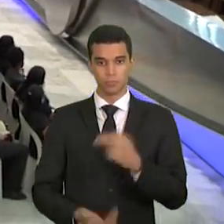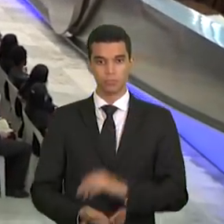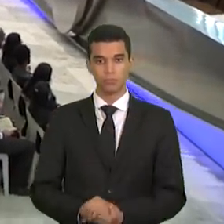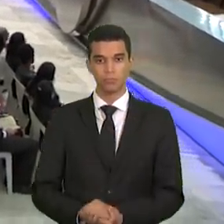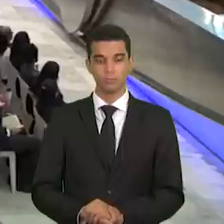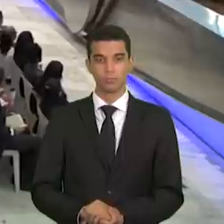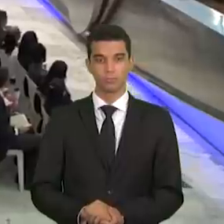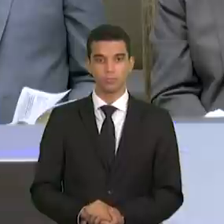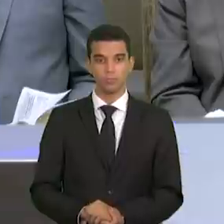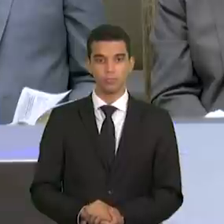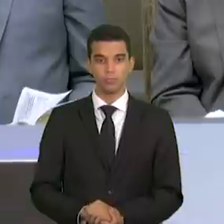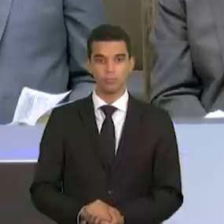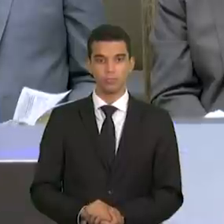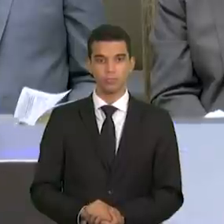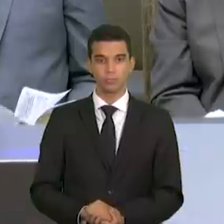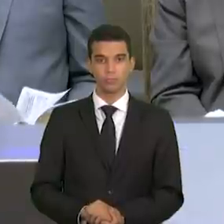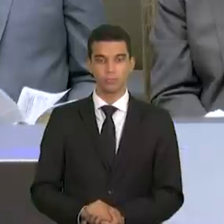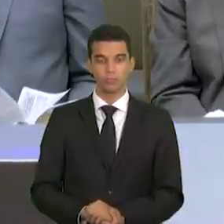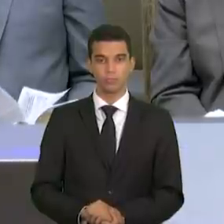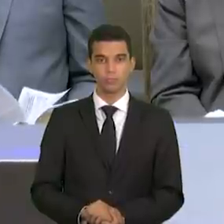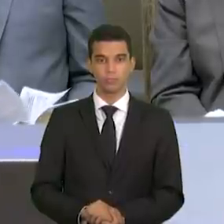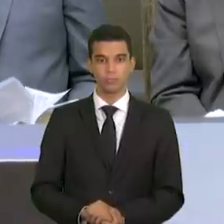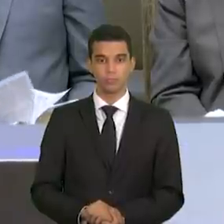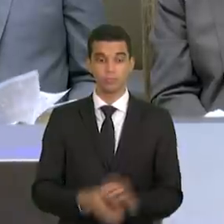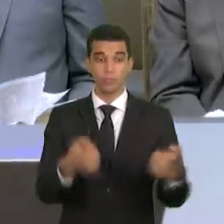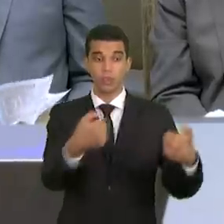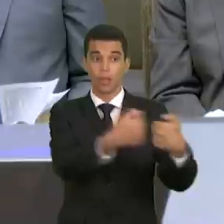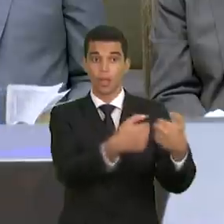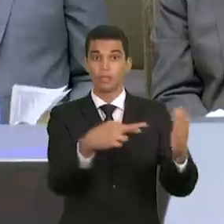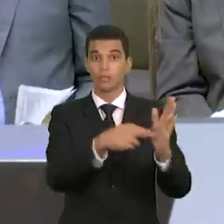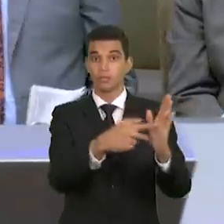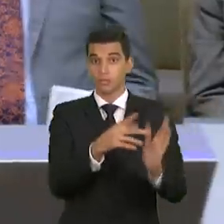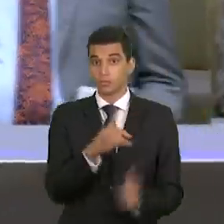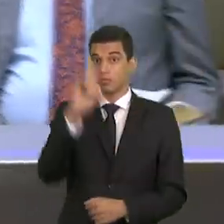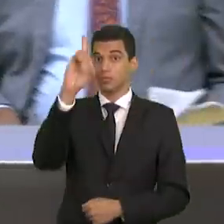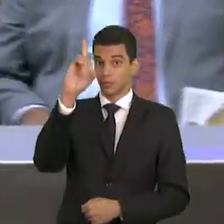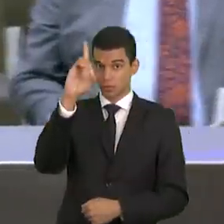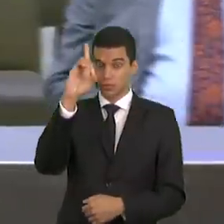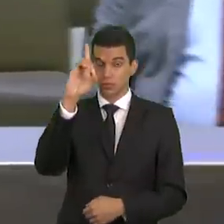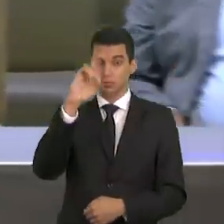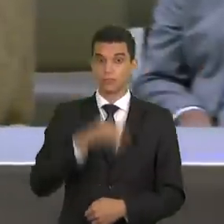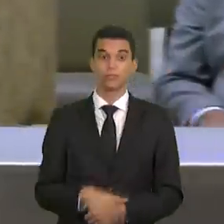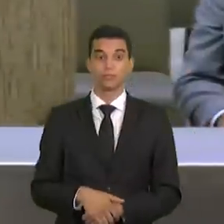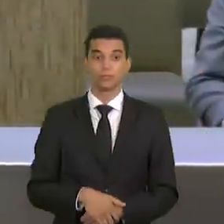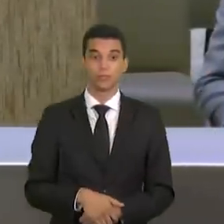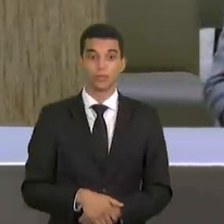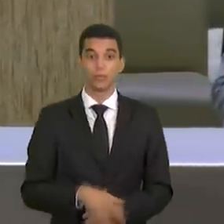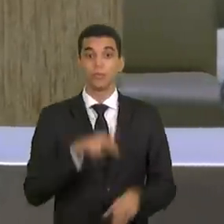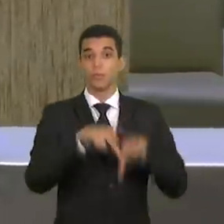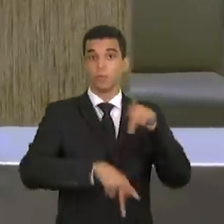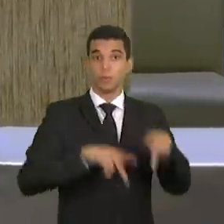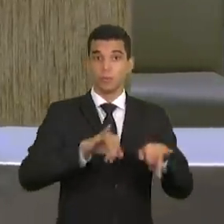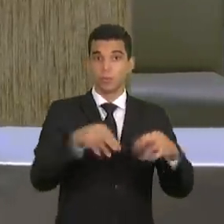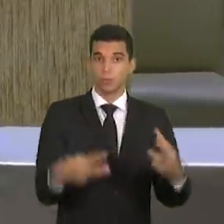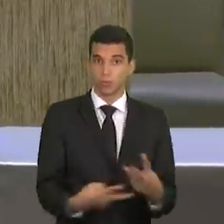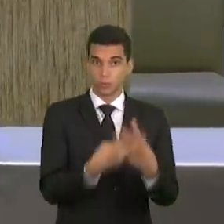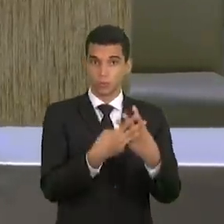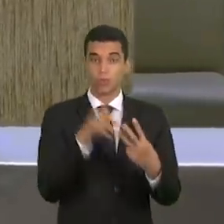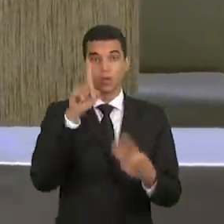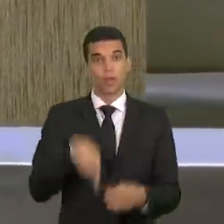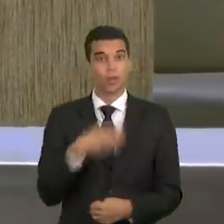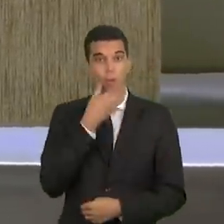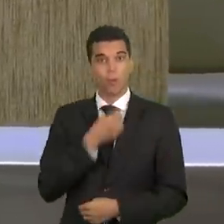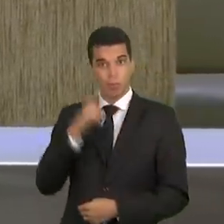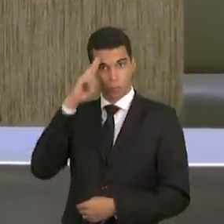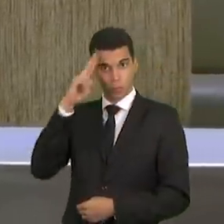arca representava Deus, a nação Judá e Israel era o povo do qual ele agora,